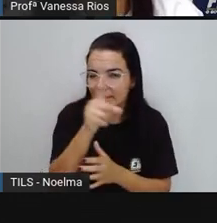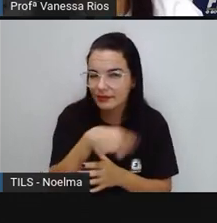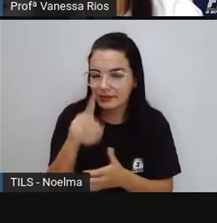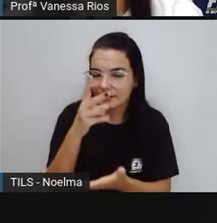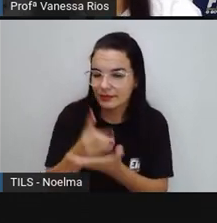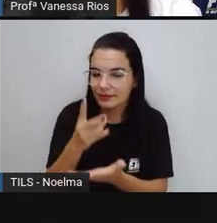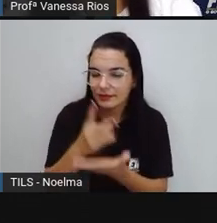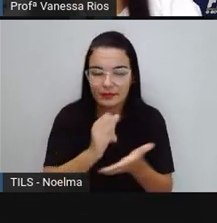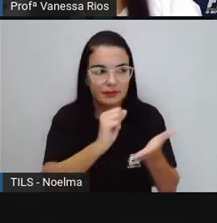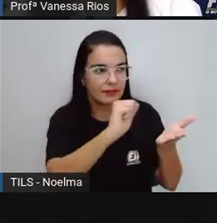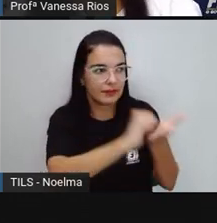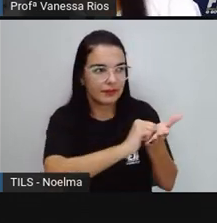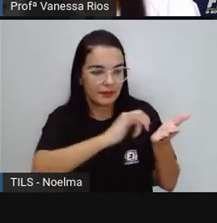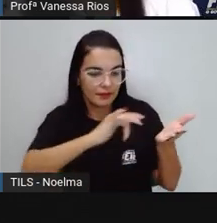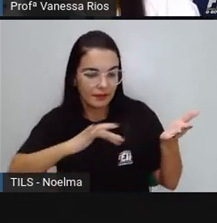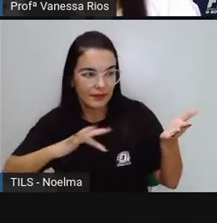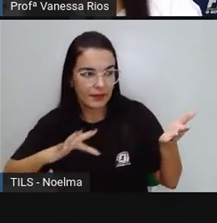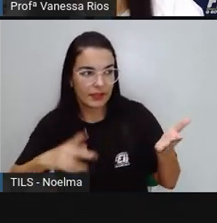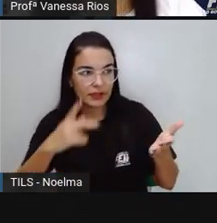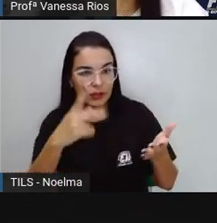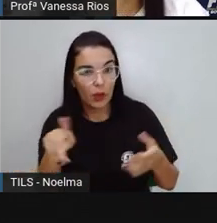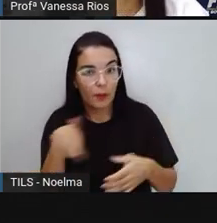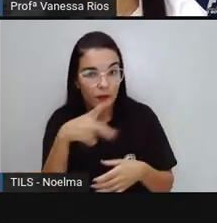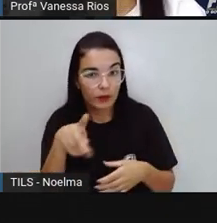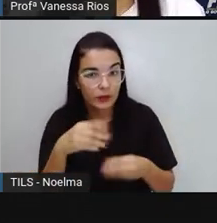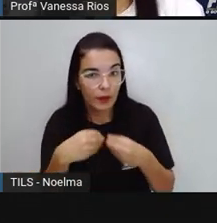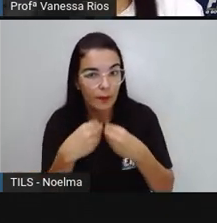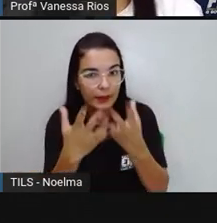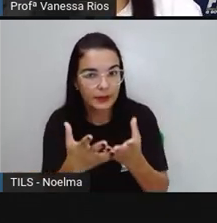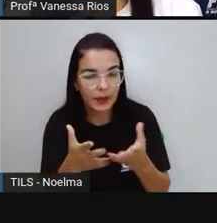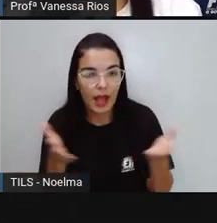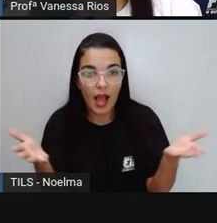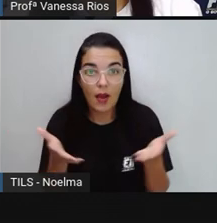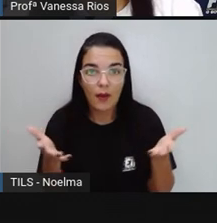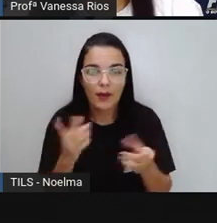a atividade que a Sopró professor preparou, tá certo? E a